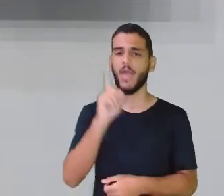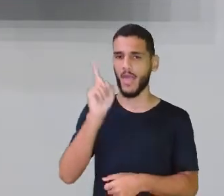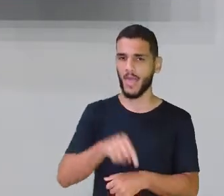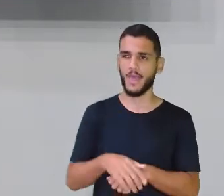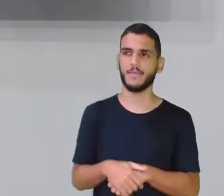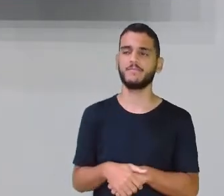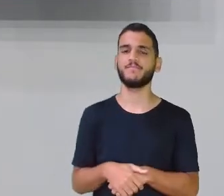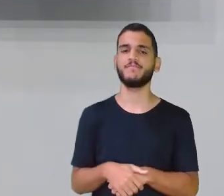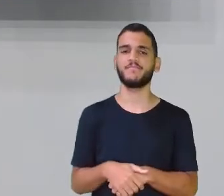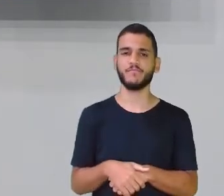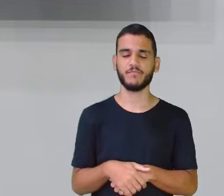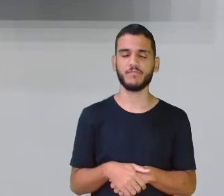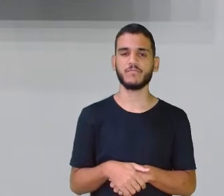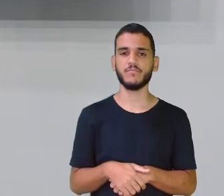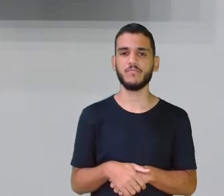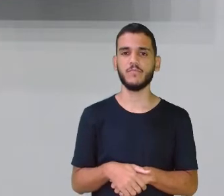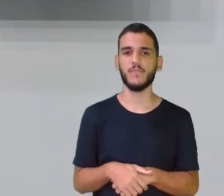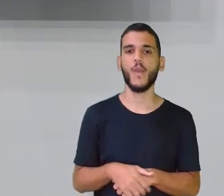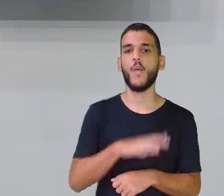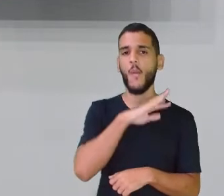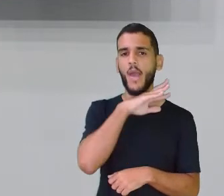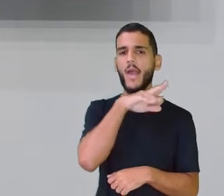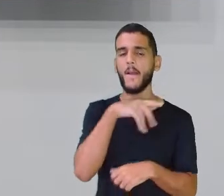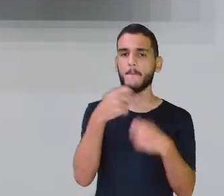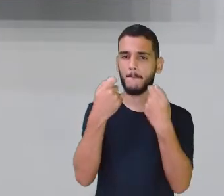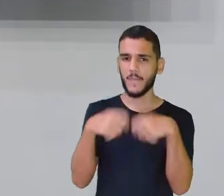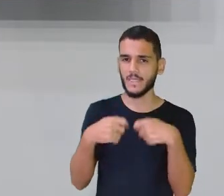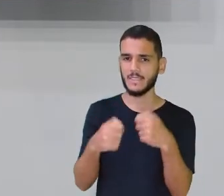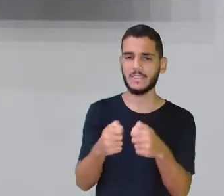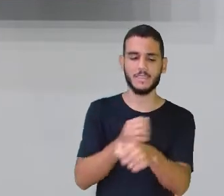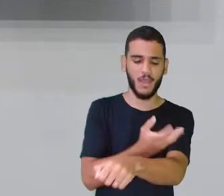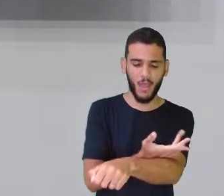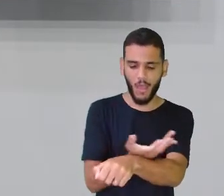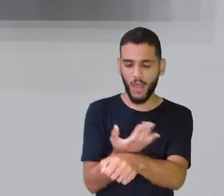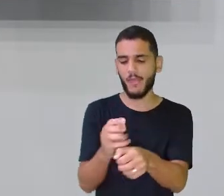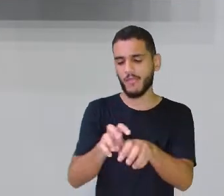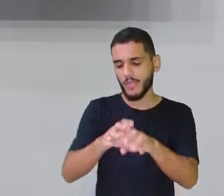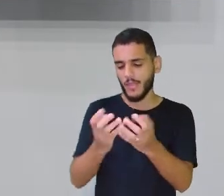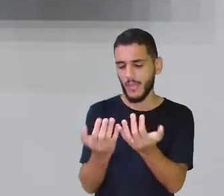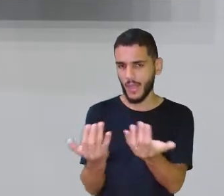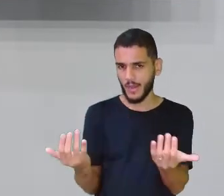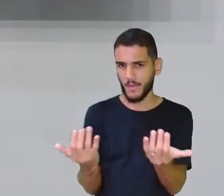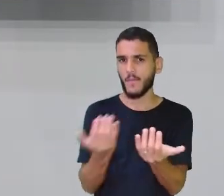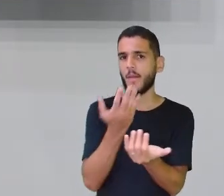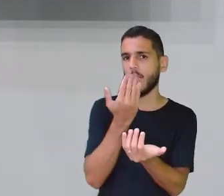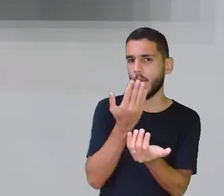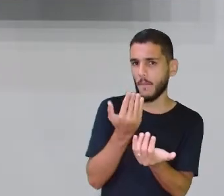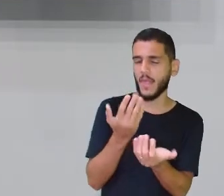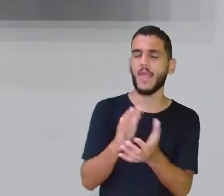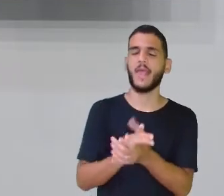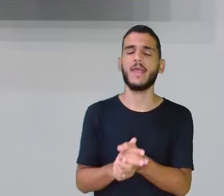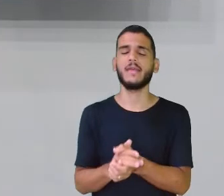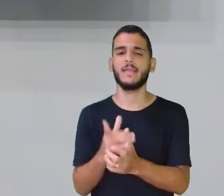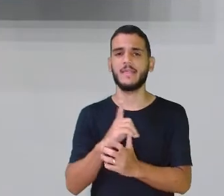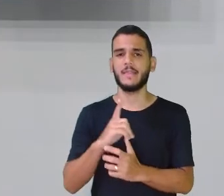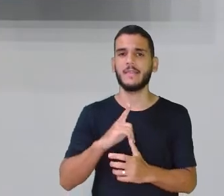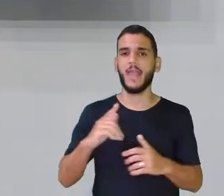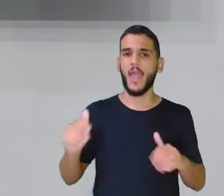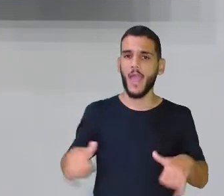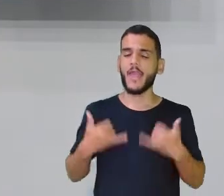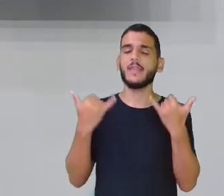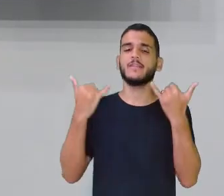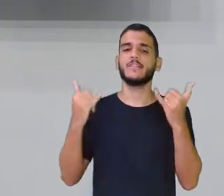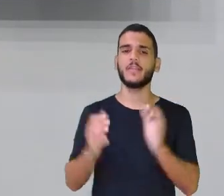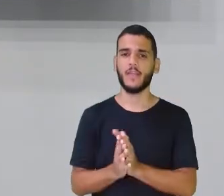A ovelha precisa da grama para se alimentar e manter e ter a sua energia. E a